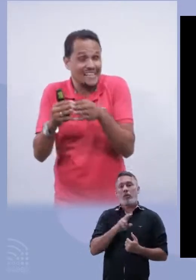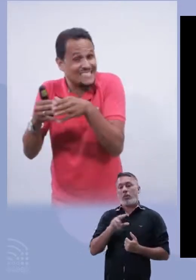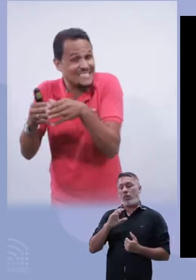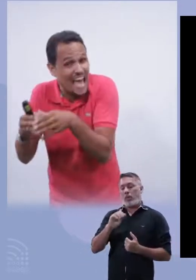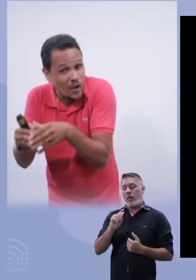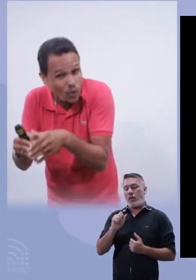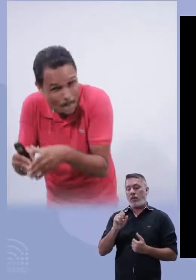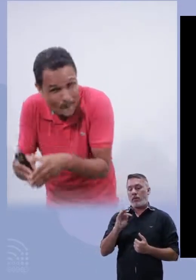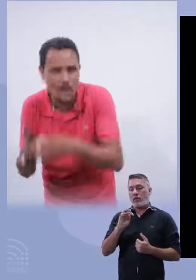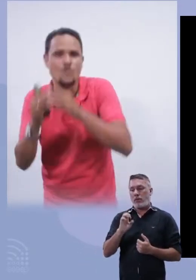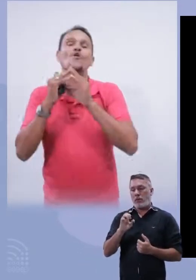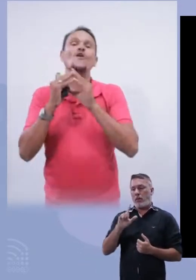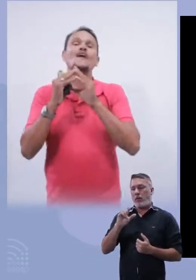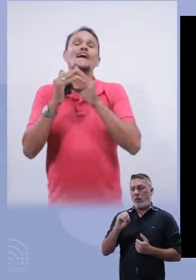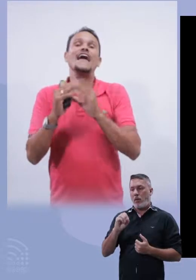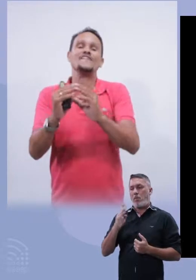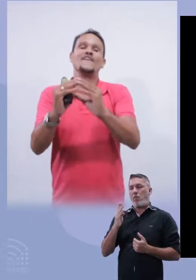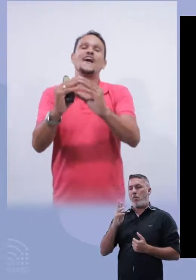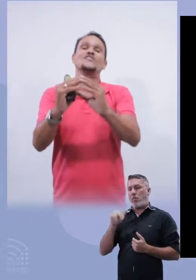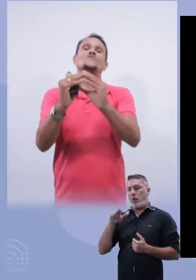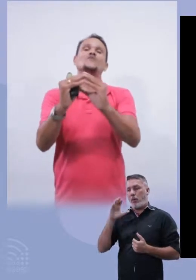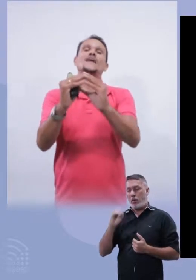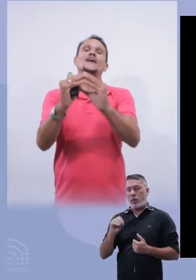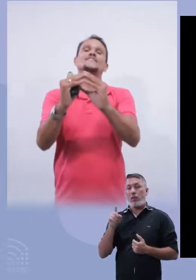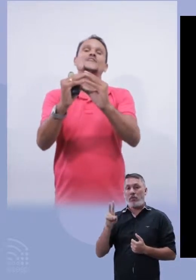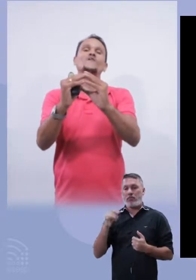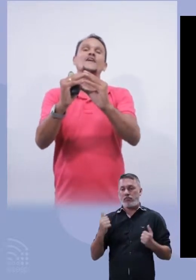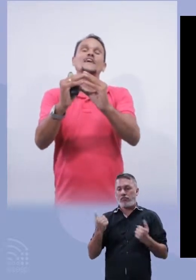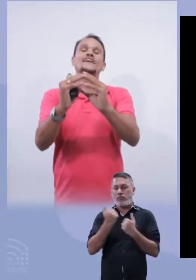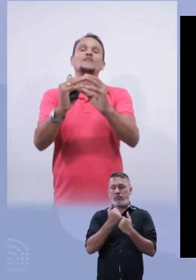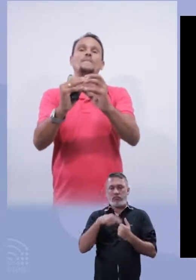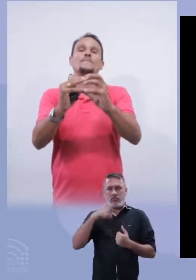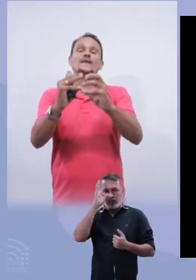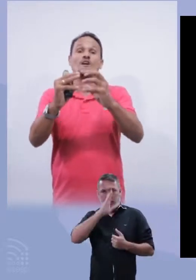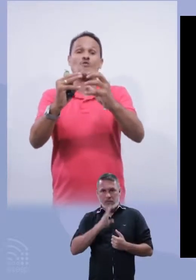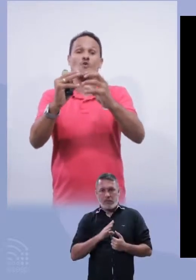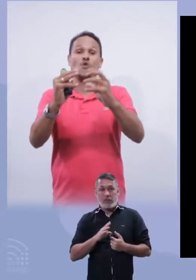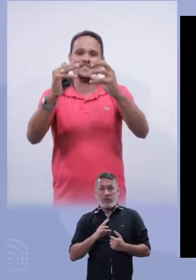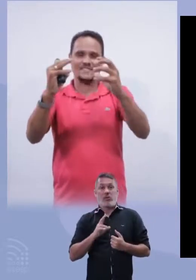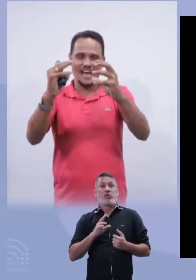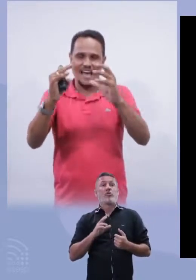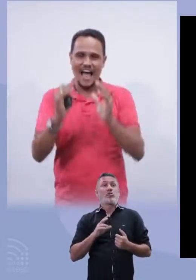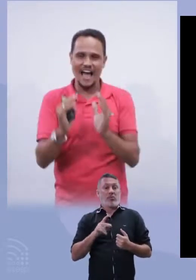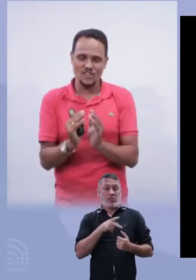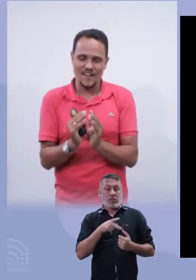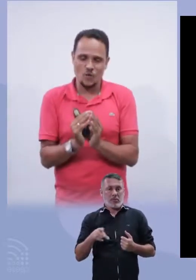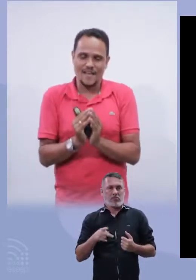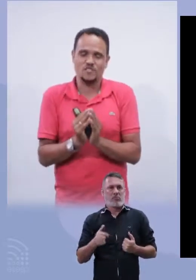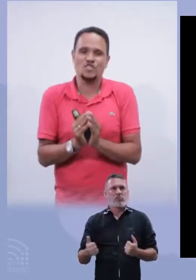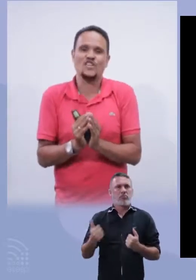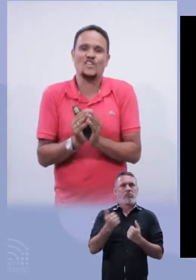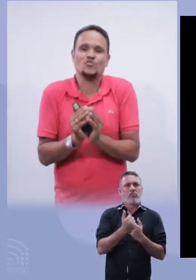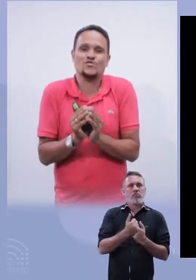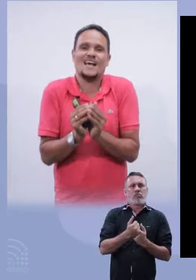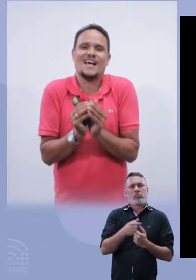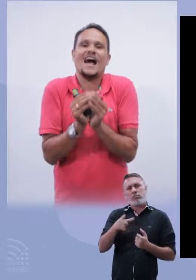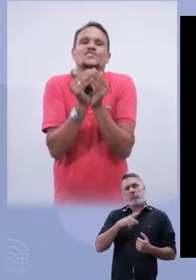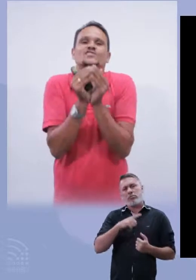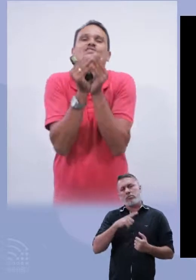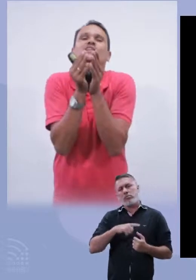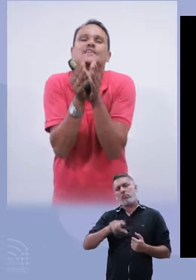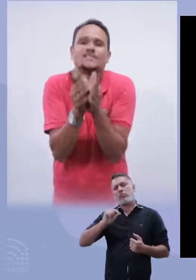ser o Castelo Branco, ele vai assumir o Brasil. Então, a primeira coisa, a gente vai ter o Brasil dividido entre